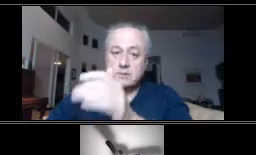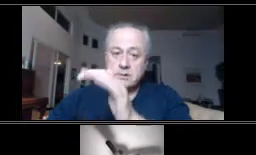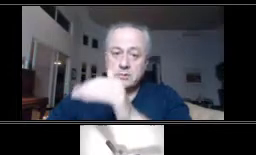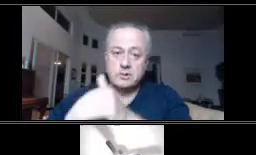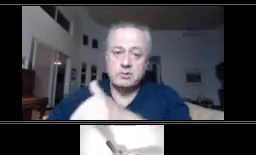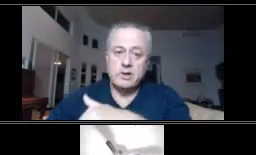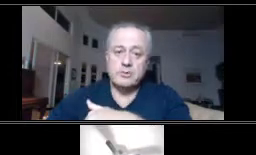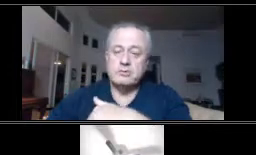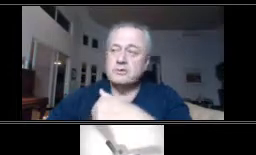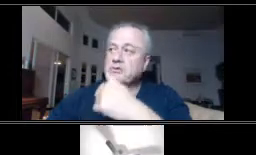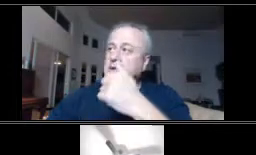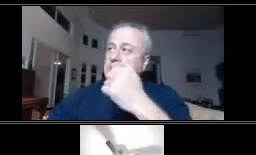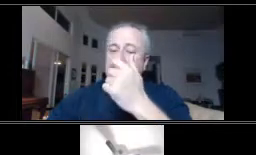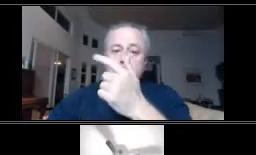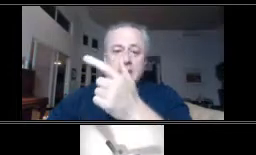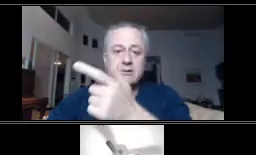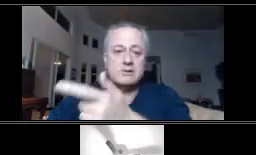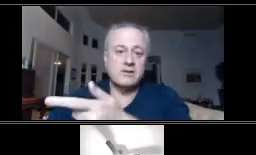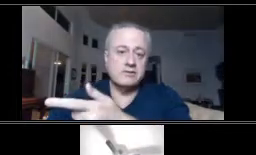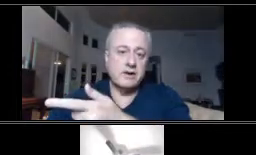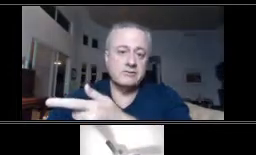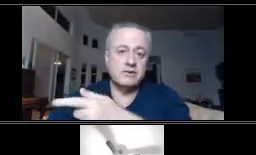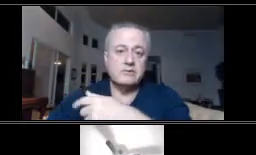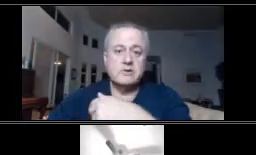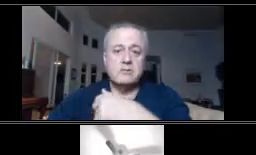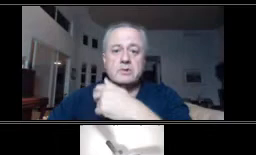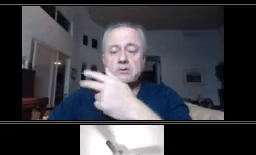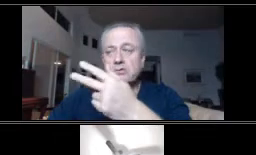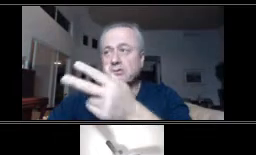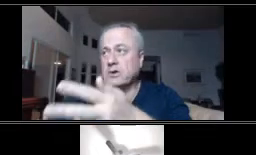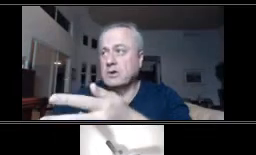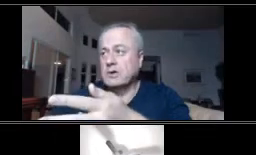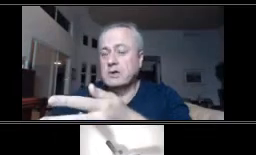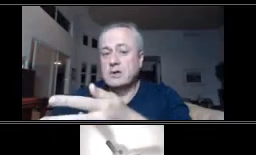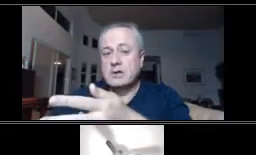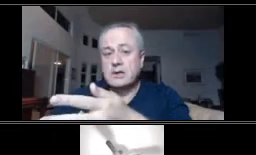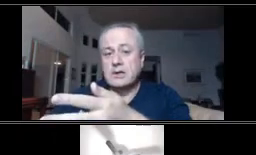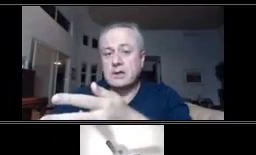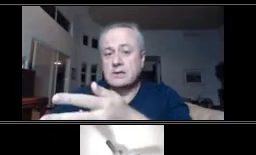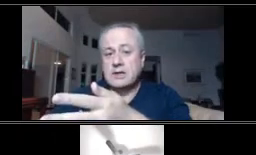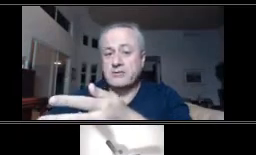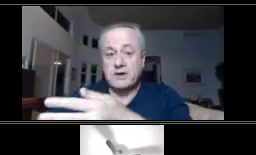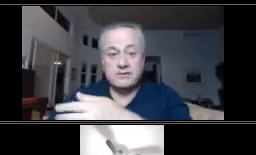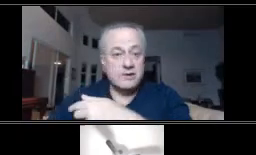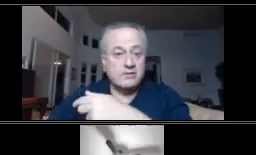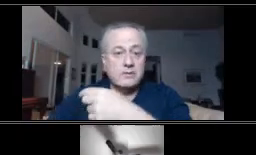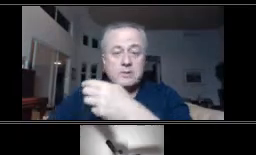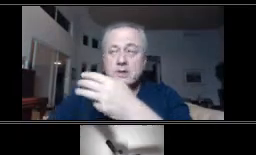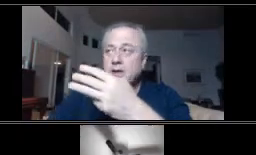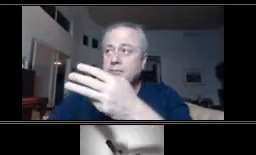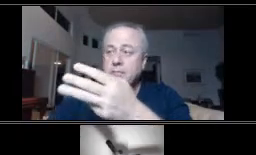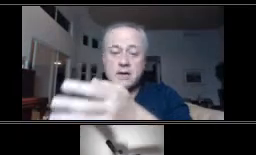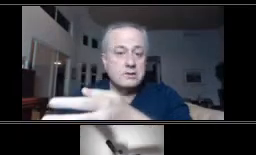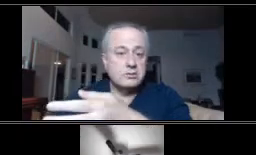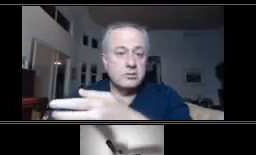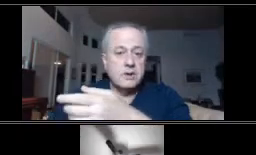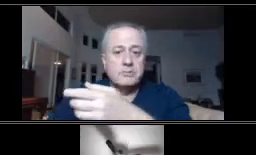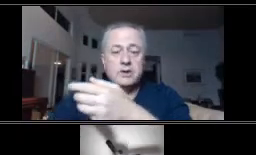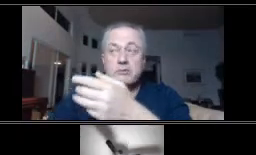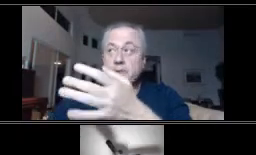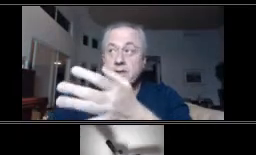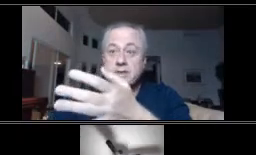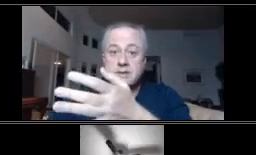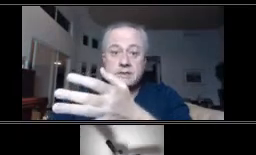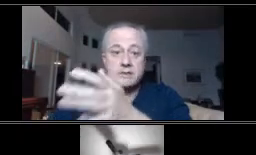pessoa diminui a produtividade no trabalho, se afasta dos amigos, se afasta da família, para de